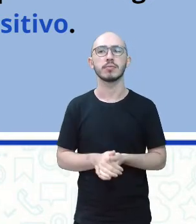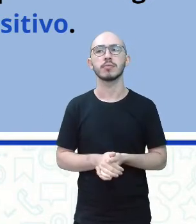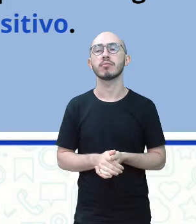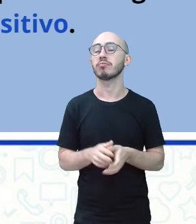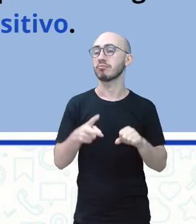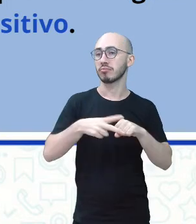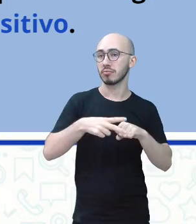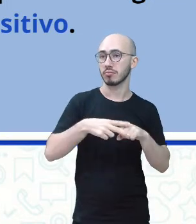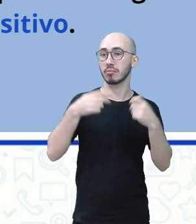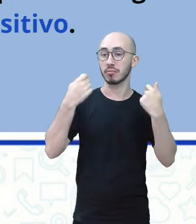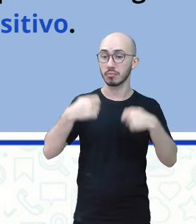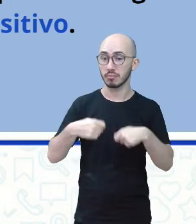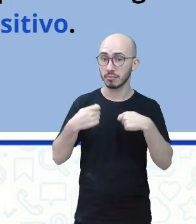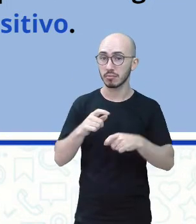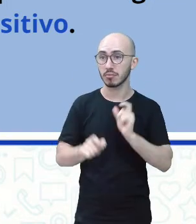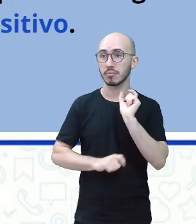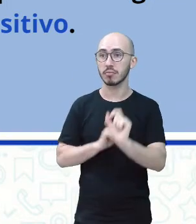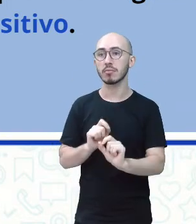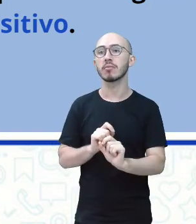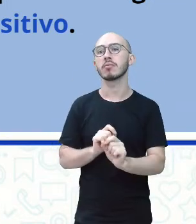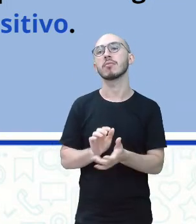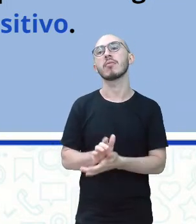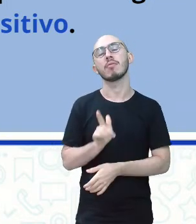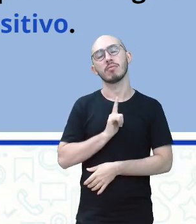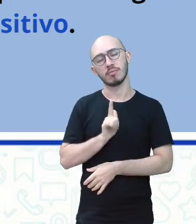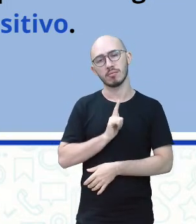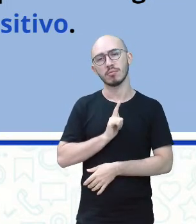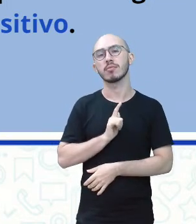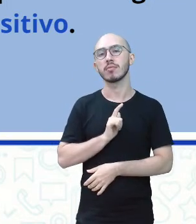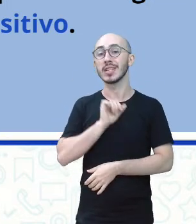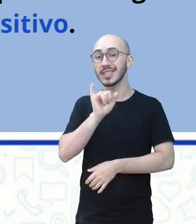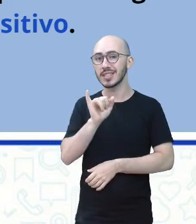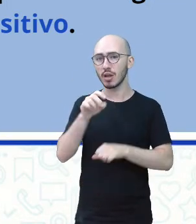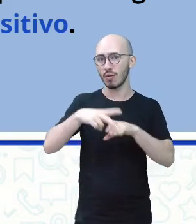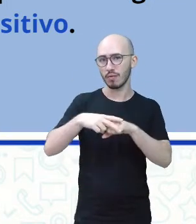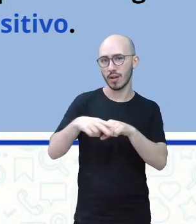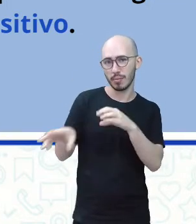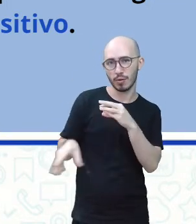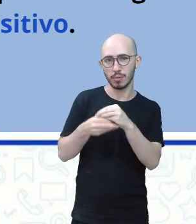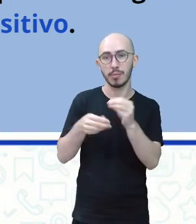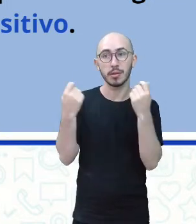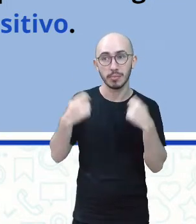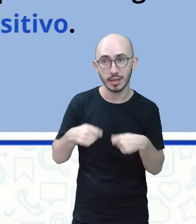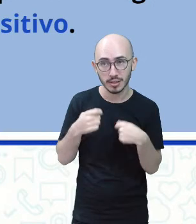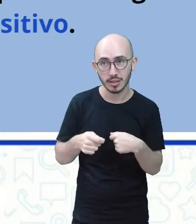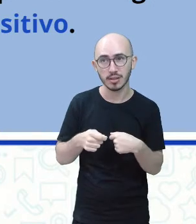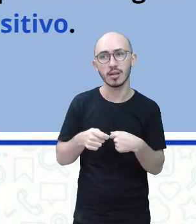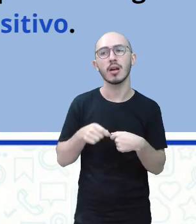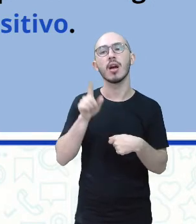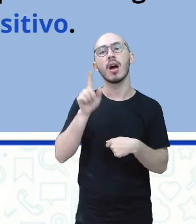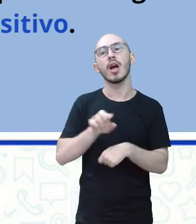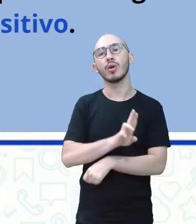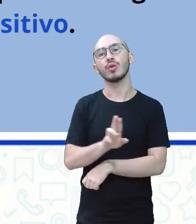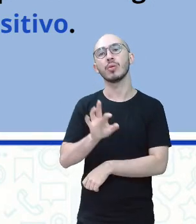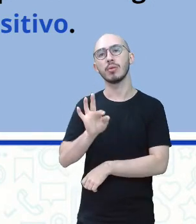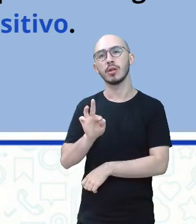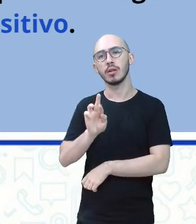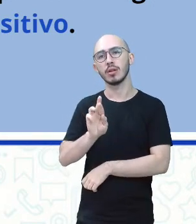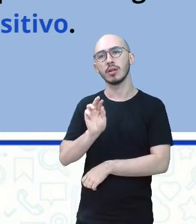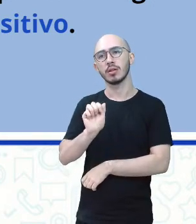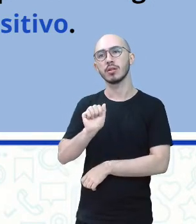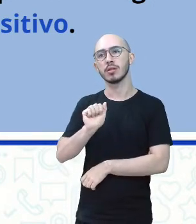verbo que exige complemento é chamado de transitivo e o que não exige é chamado